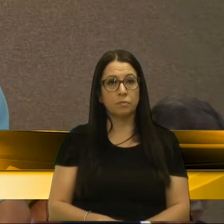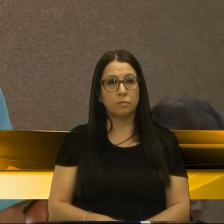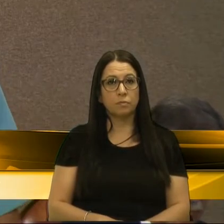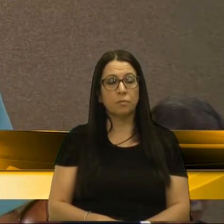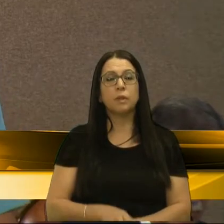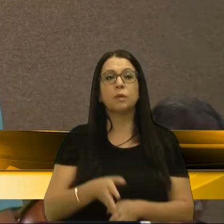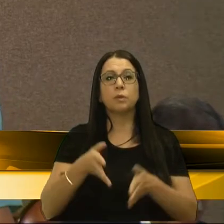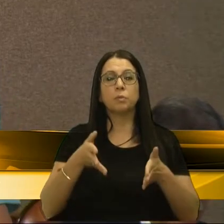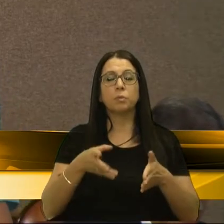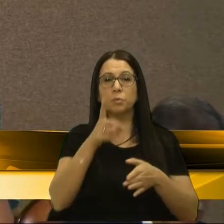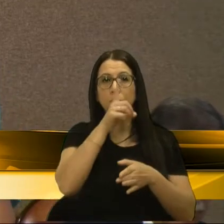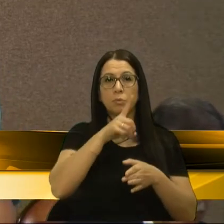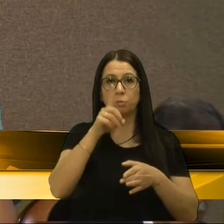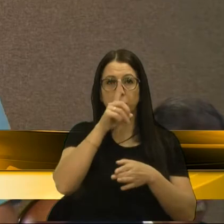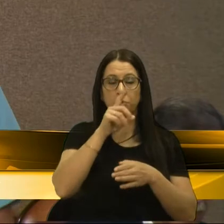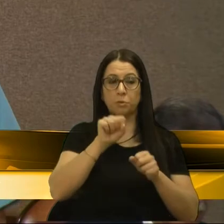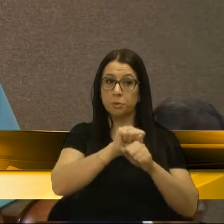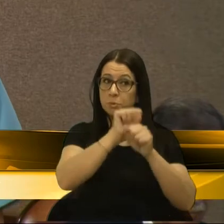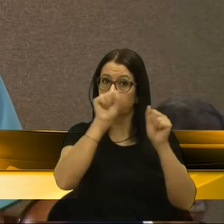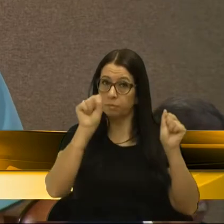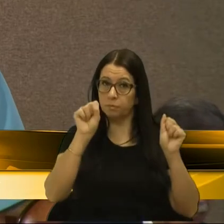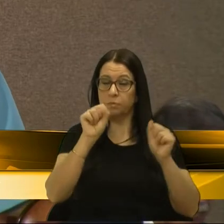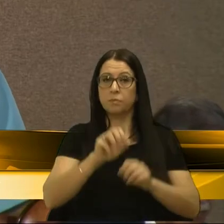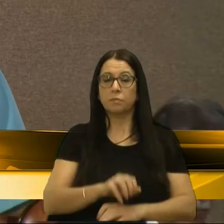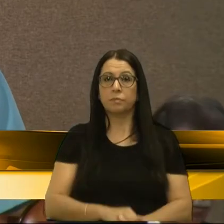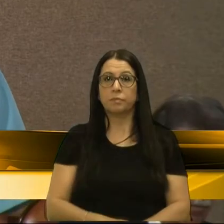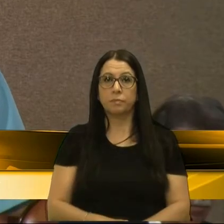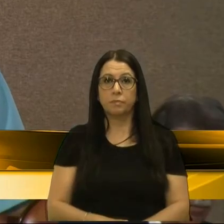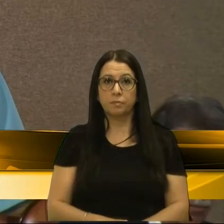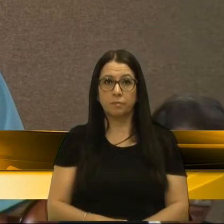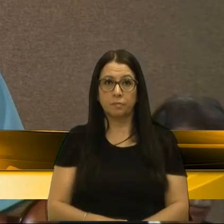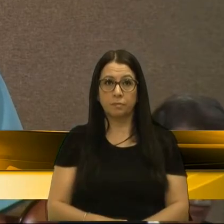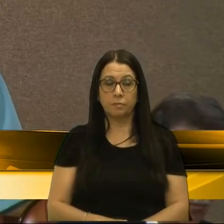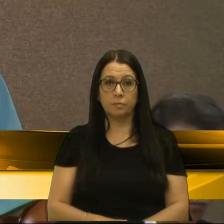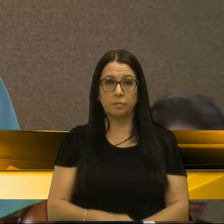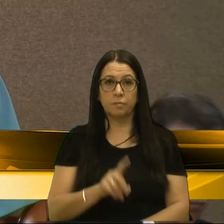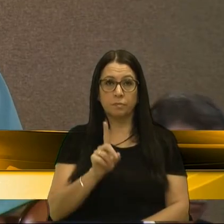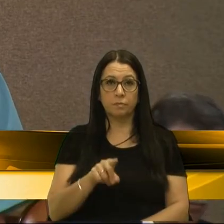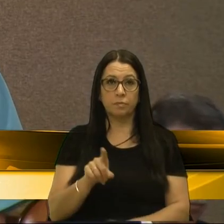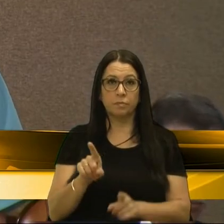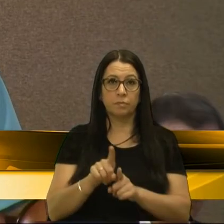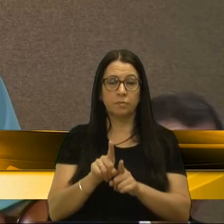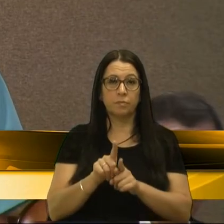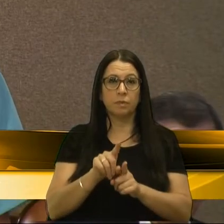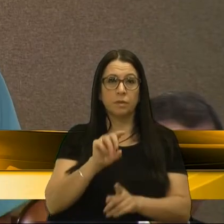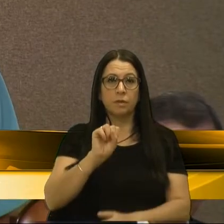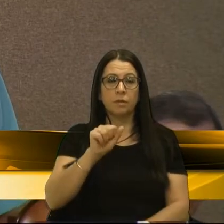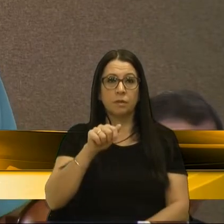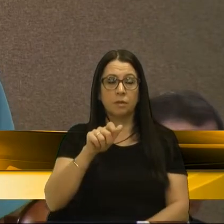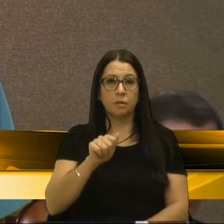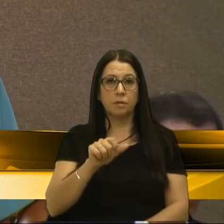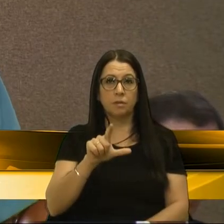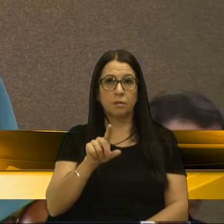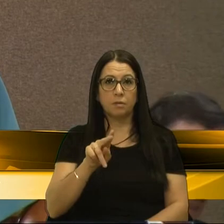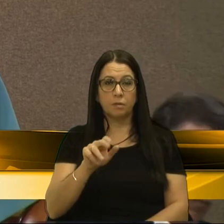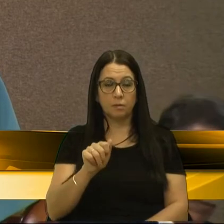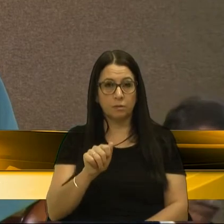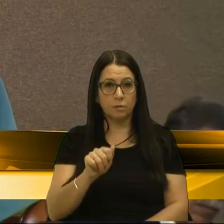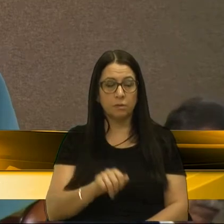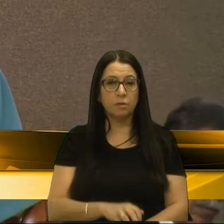No domingo de manhã, sepultado no domingo de manhã, Gilberto Giordani, que era também contrário de Central Espiaí, e